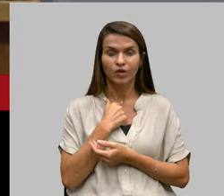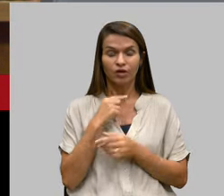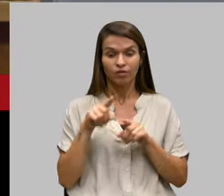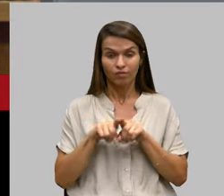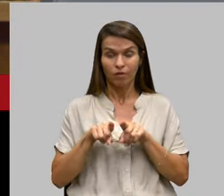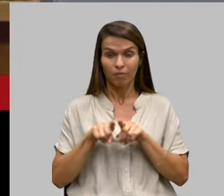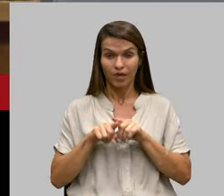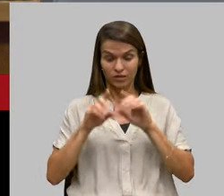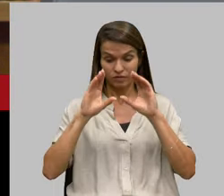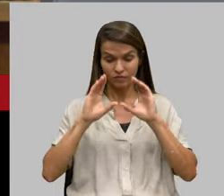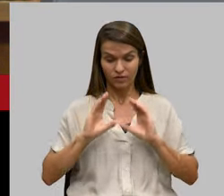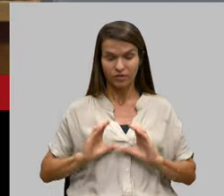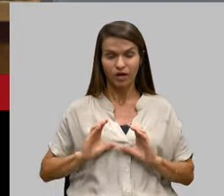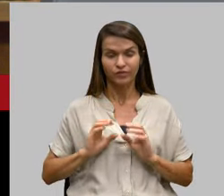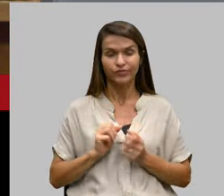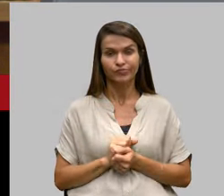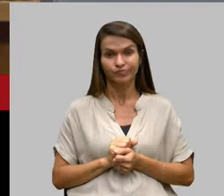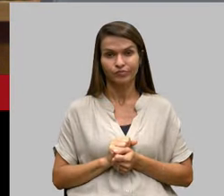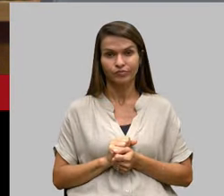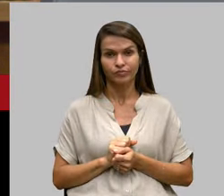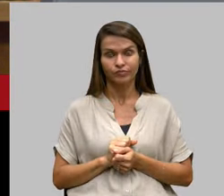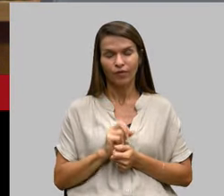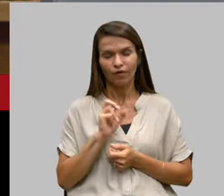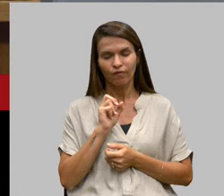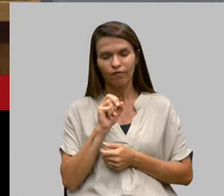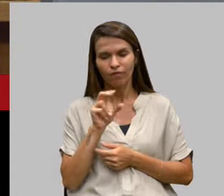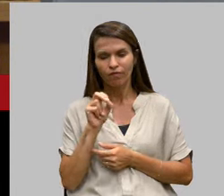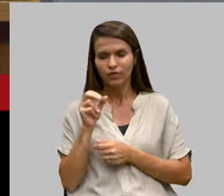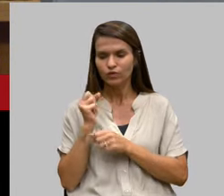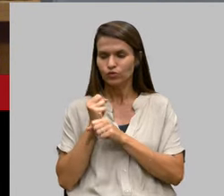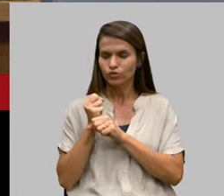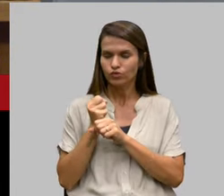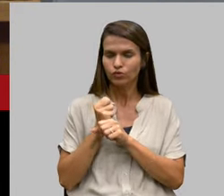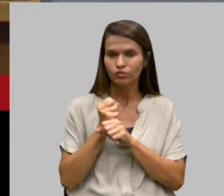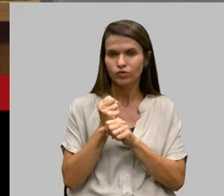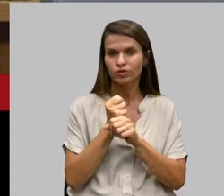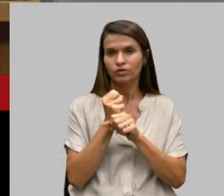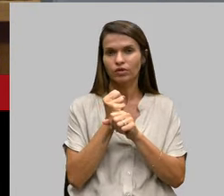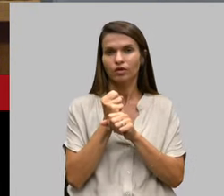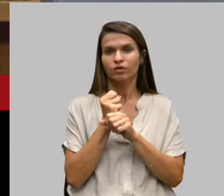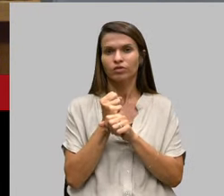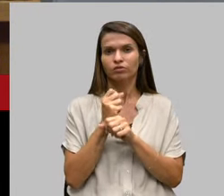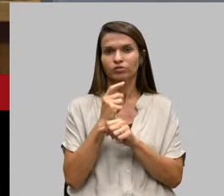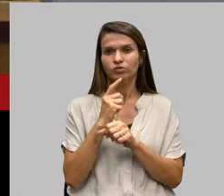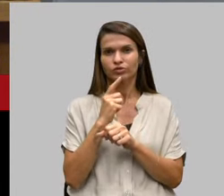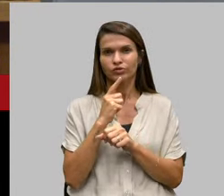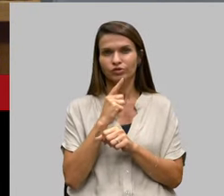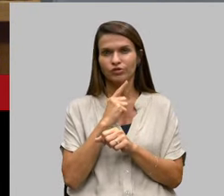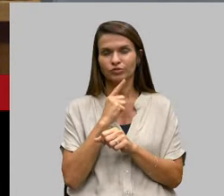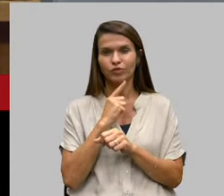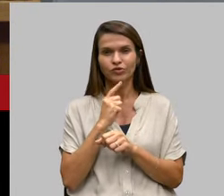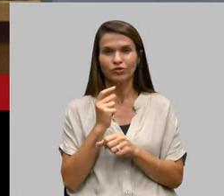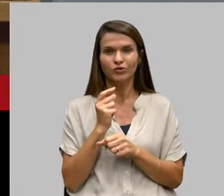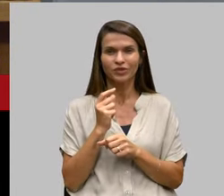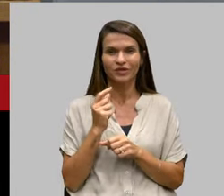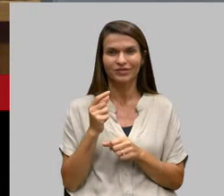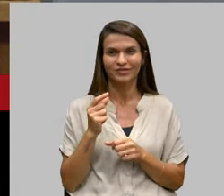Então quando você vê lá nesses últimos anos por exemplo quem tinha um pouco de gordura acabou